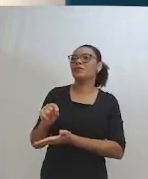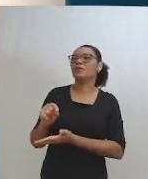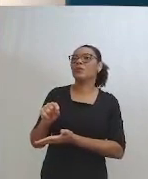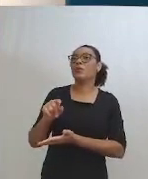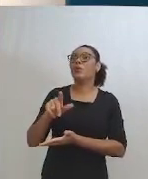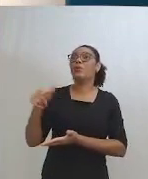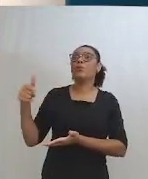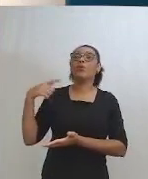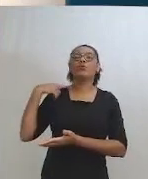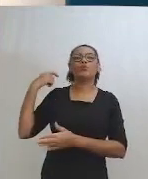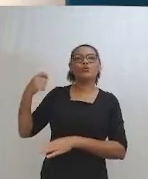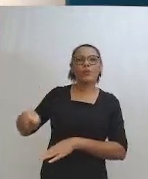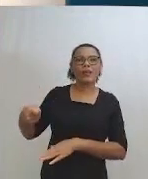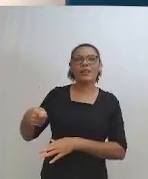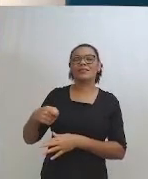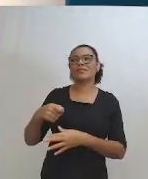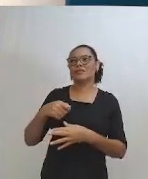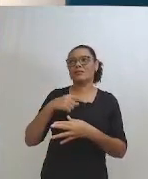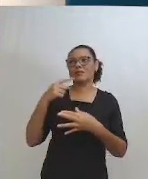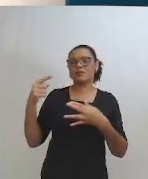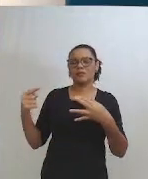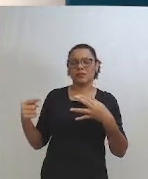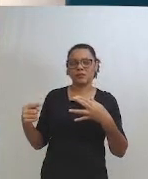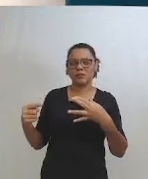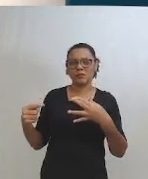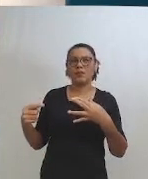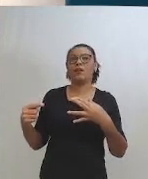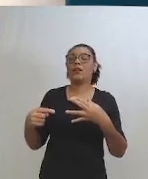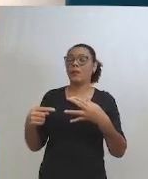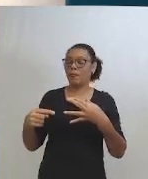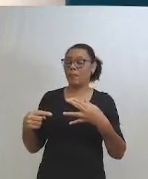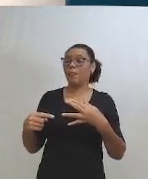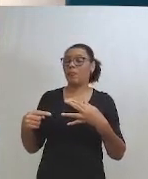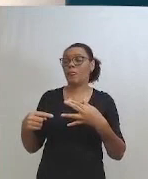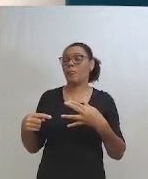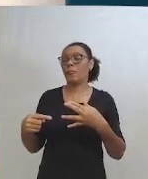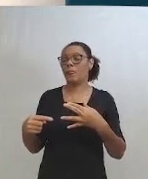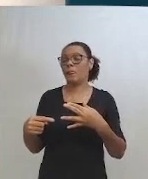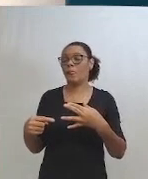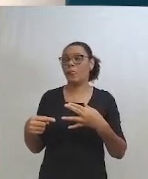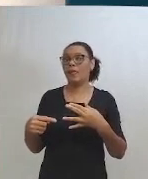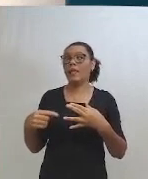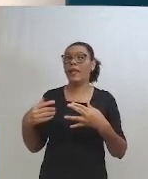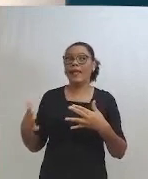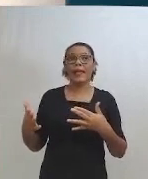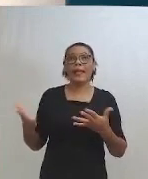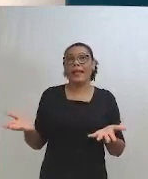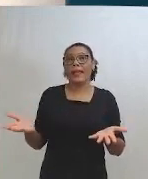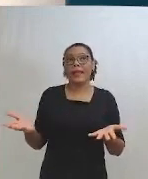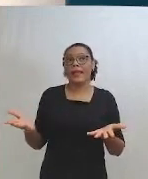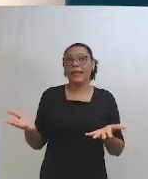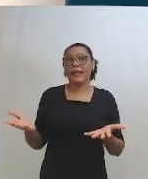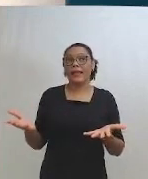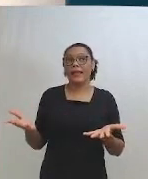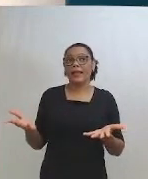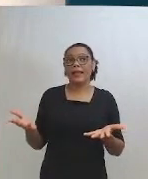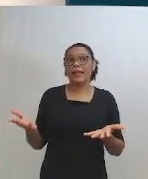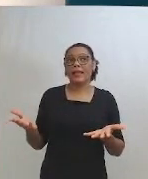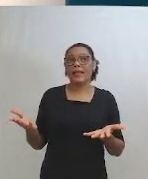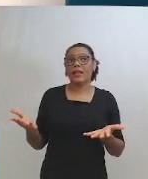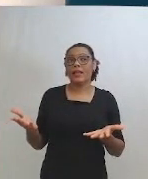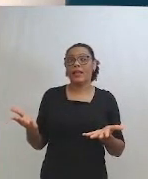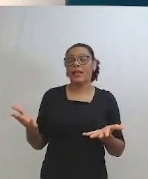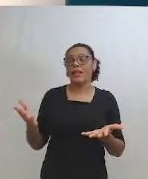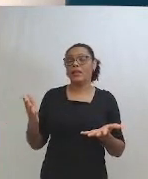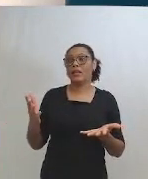da comarca, da Vara, ele exacerbou-se nos termos da sua linguagem da pronúncia, o que